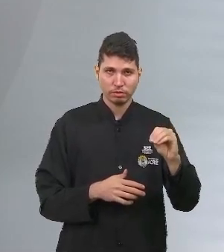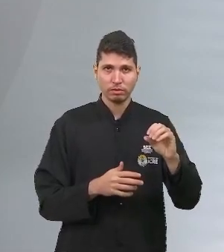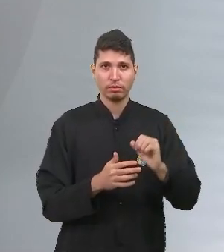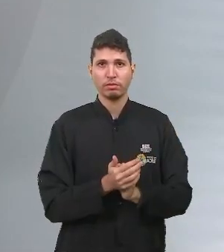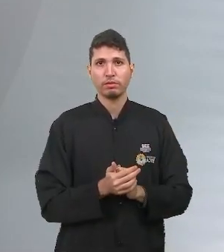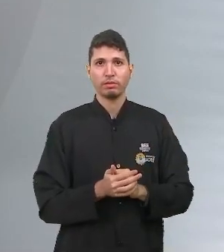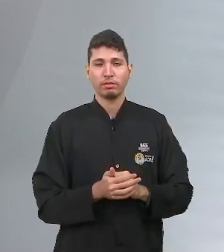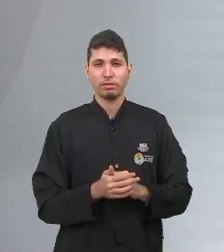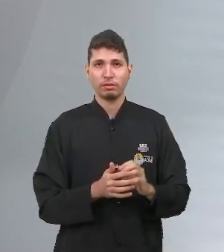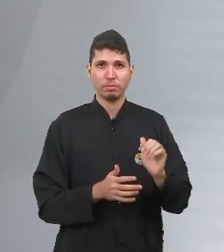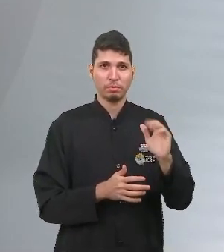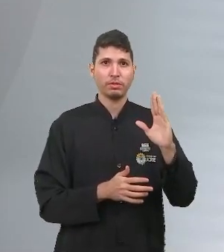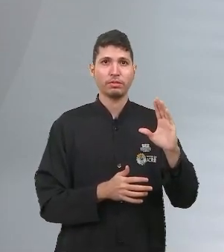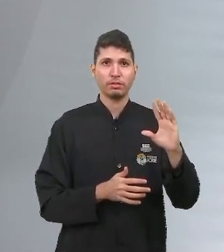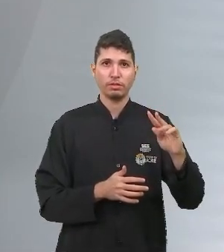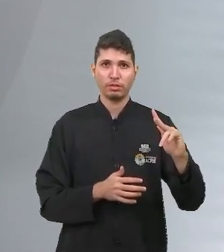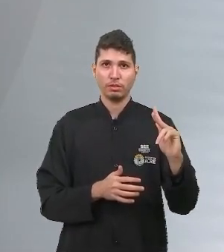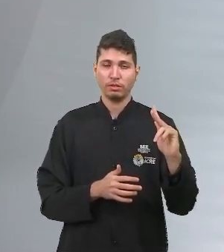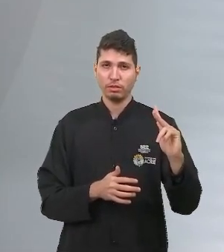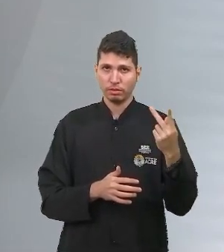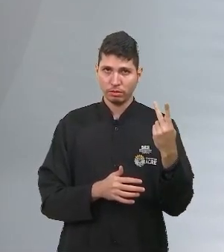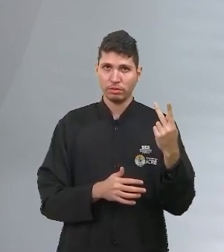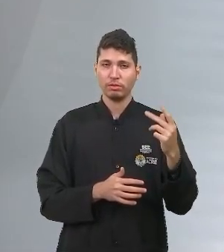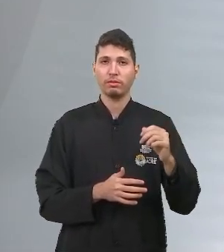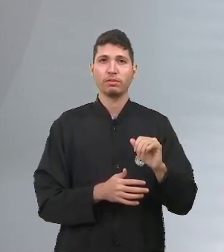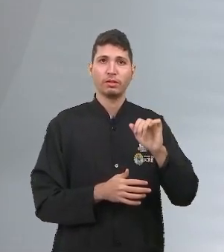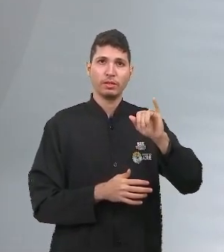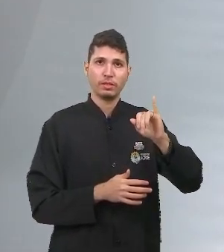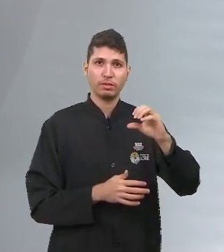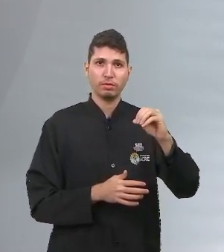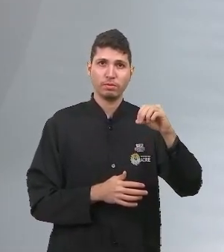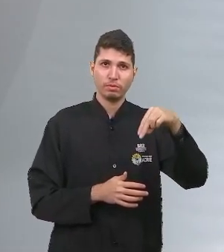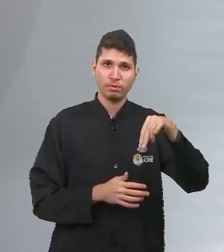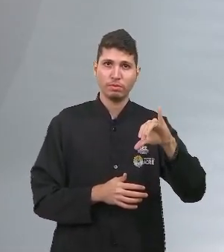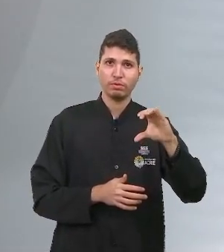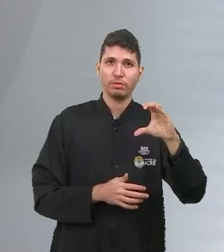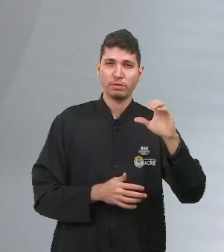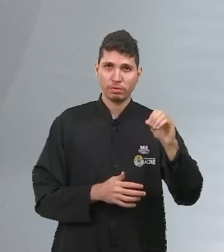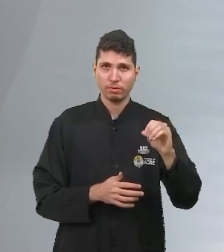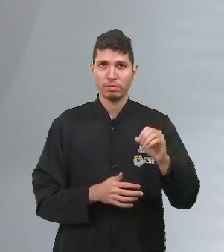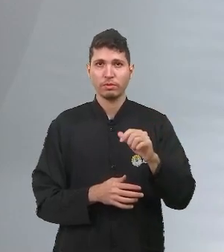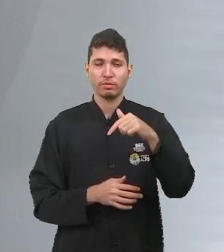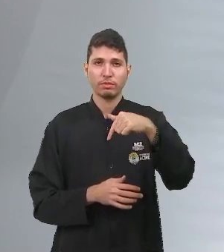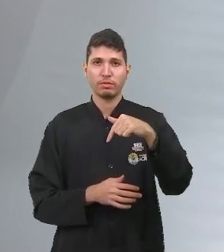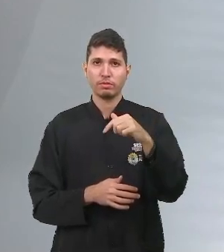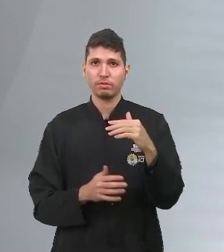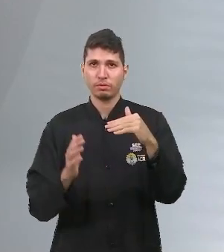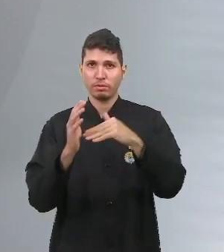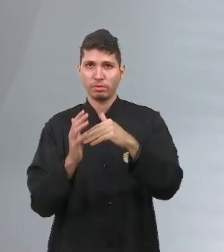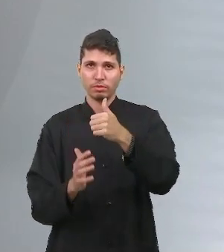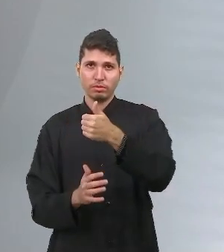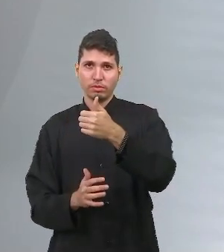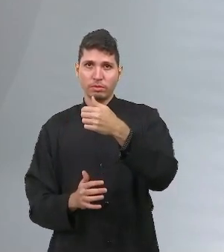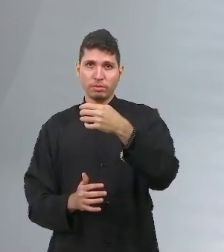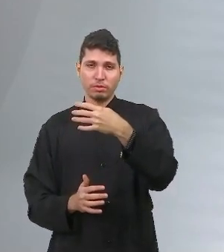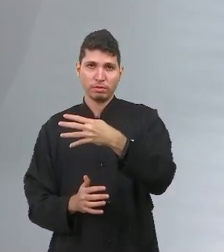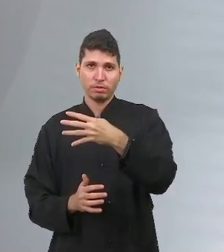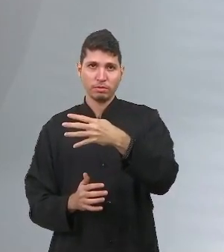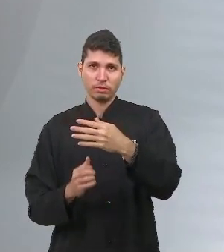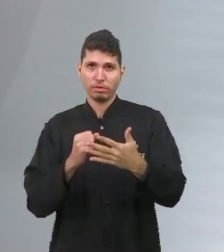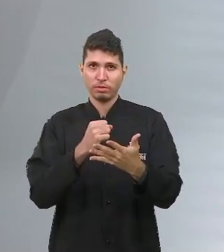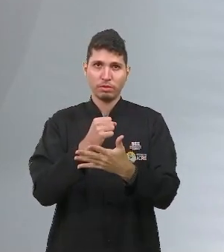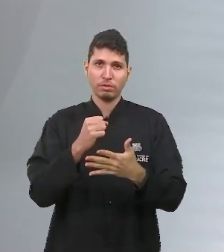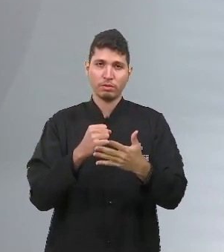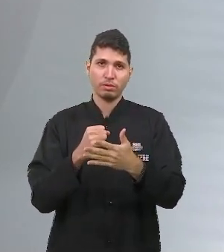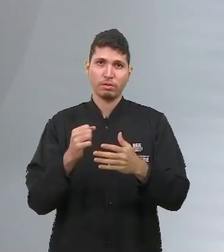iônico na substância aquosa. De 7 a 14, o pH é básico, tem mais